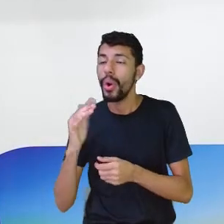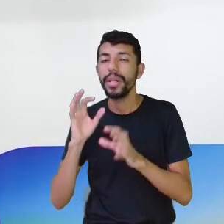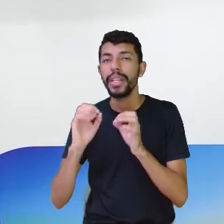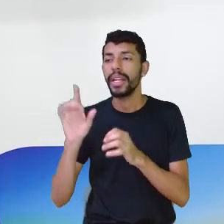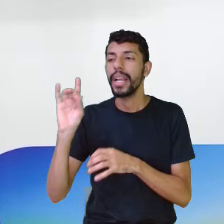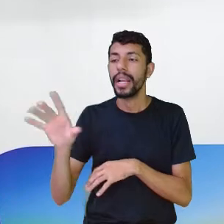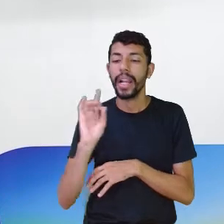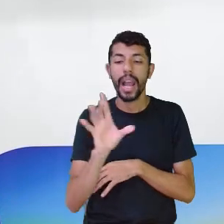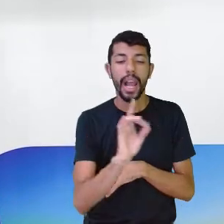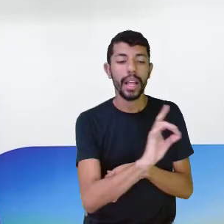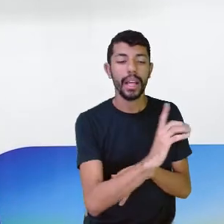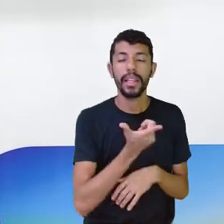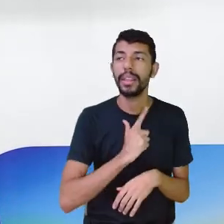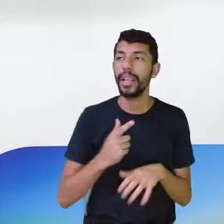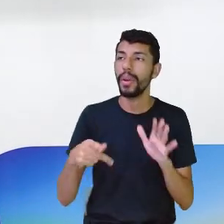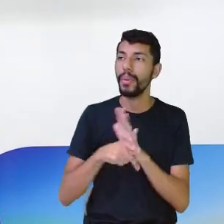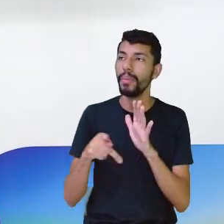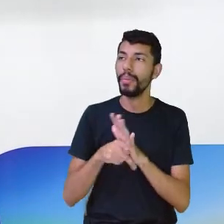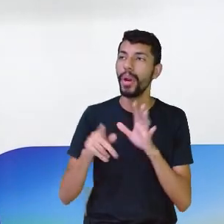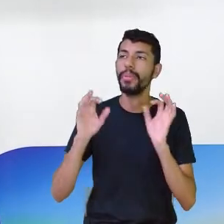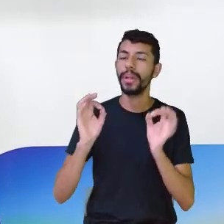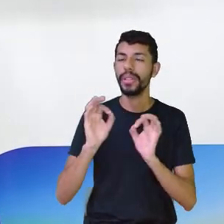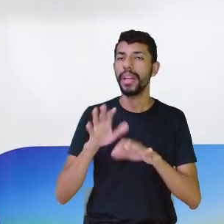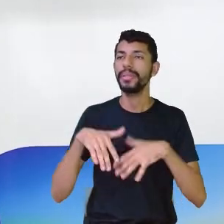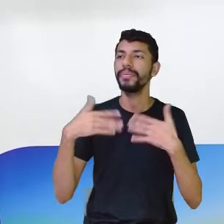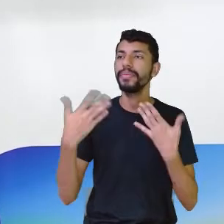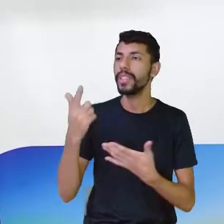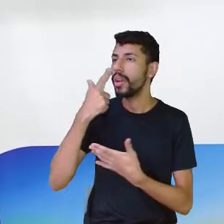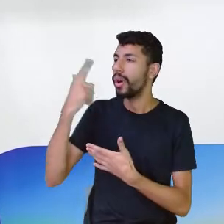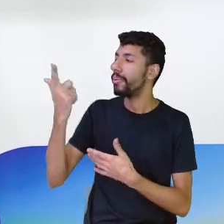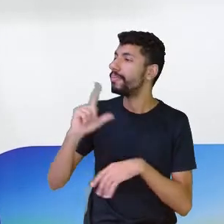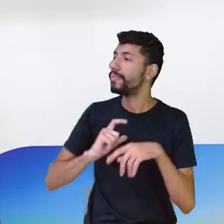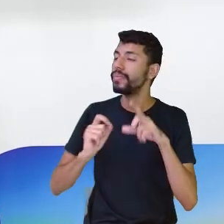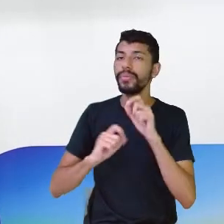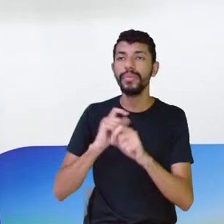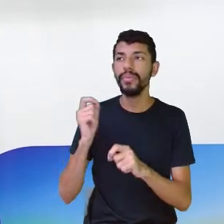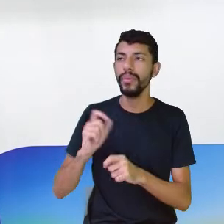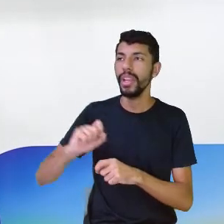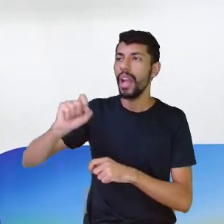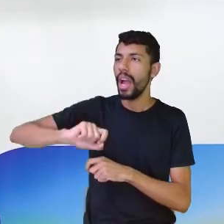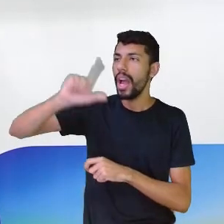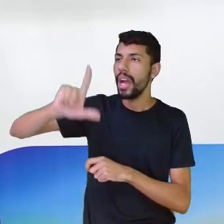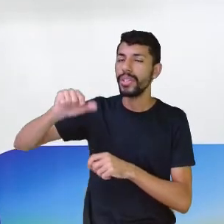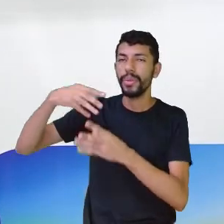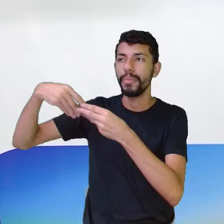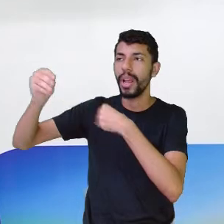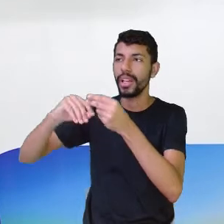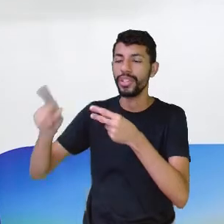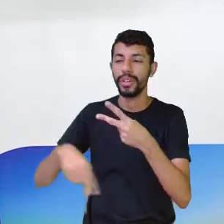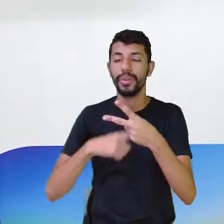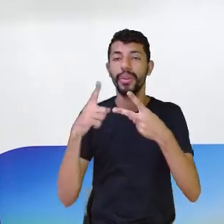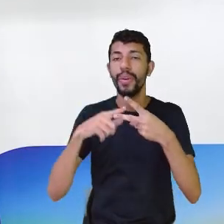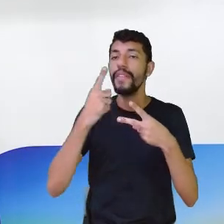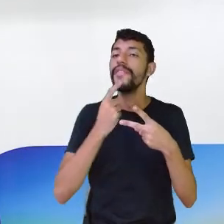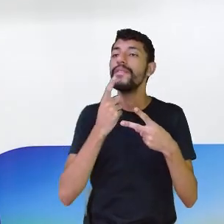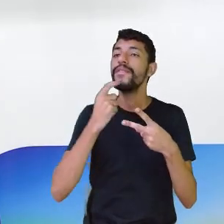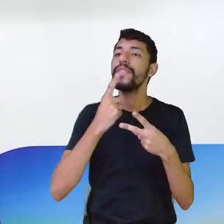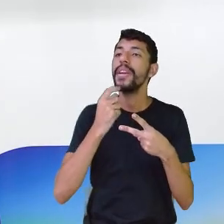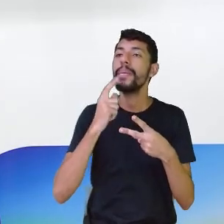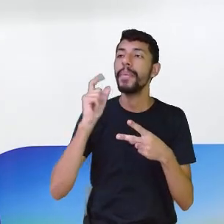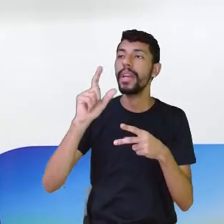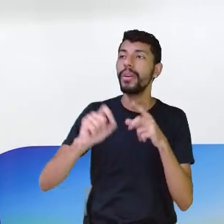vai receber ali o seu resíduo específico. Então eu tenho aí a cor azul como plástico, eu tenho o vermelho para